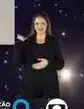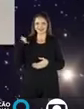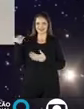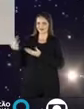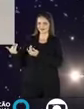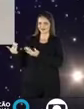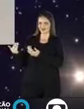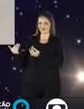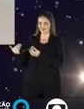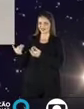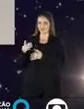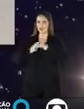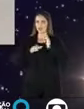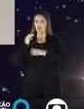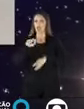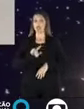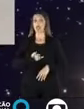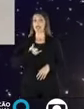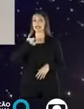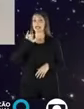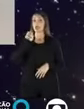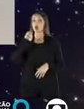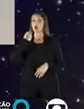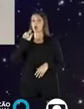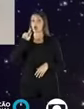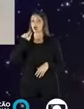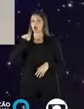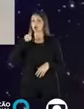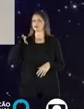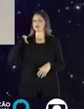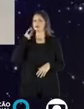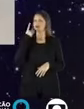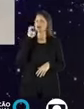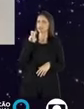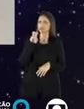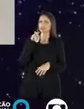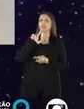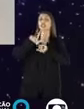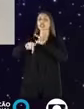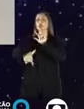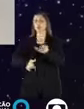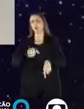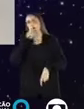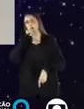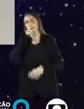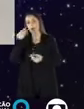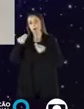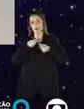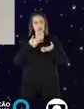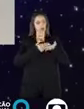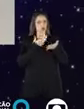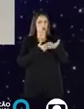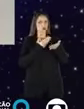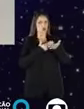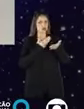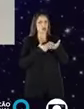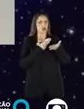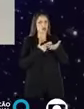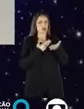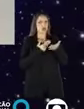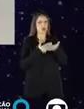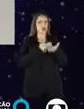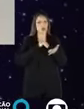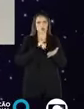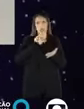eu comecei a prática de yoga. Comecei a praticar yoga, eu tinha mais ou menos 15 anos, e nesse mesmo ano meu pai me deu um livro chamado Autobiografia